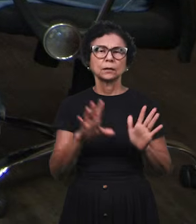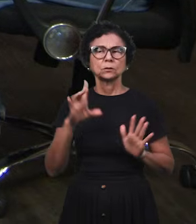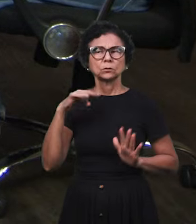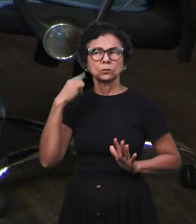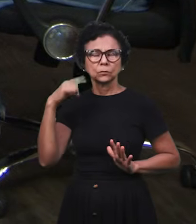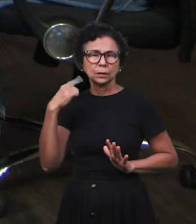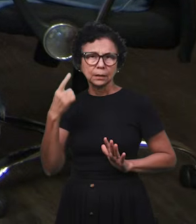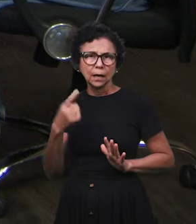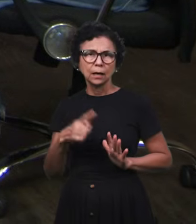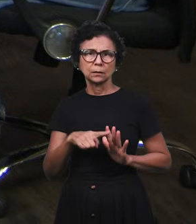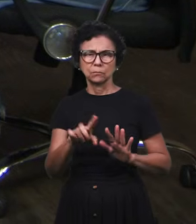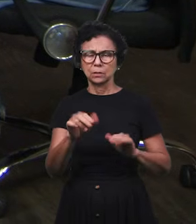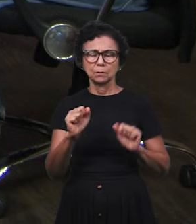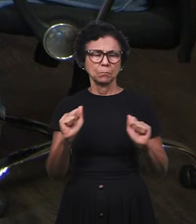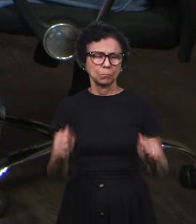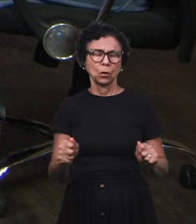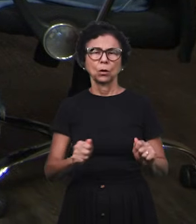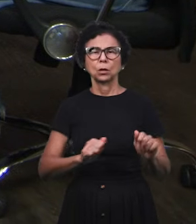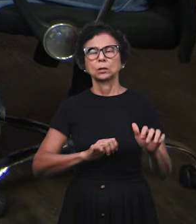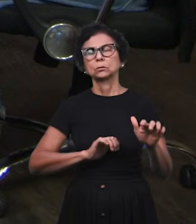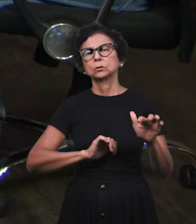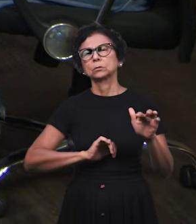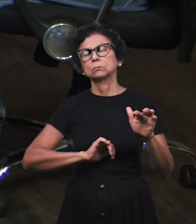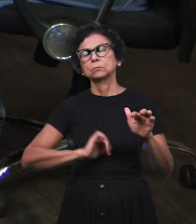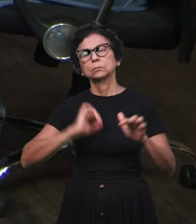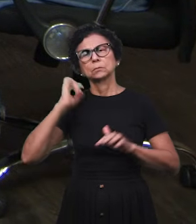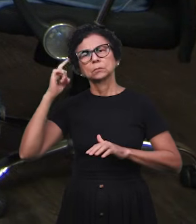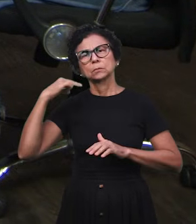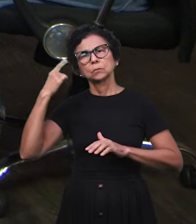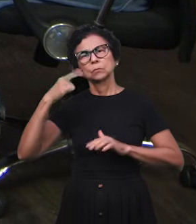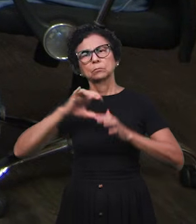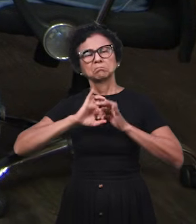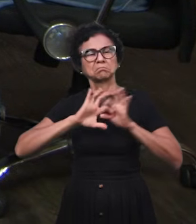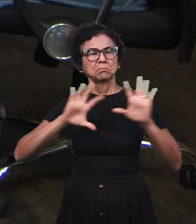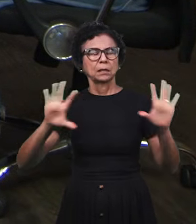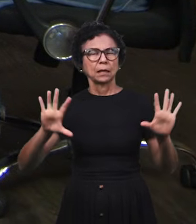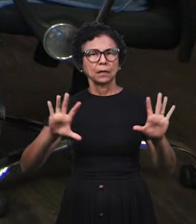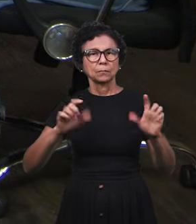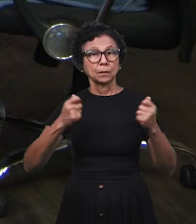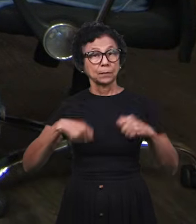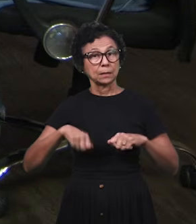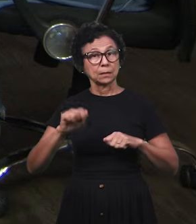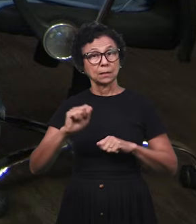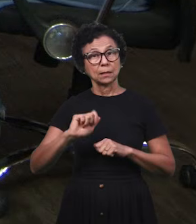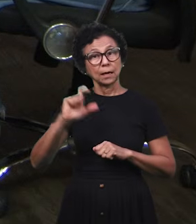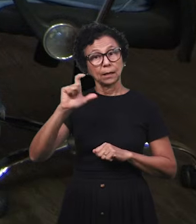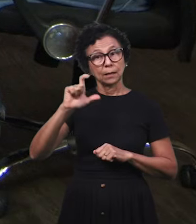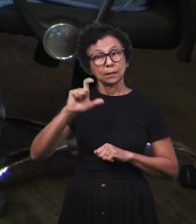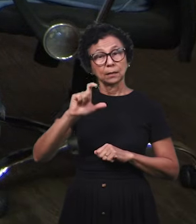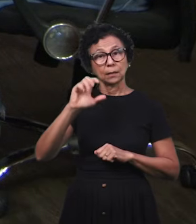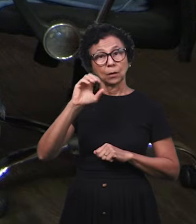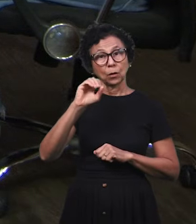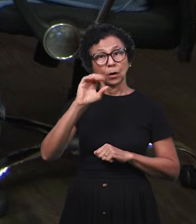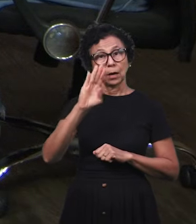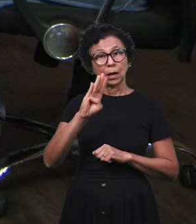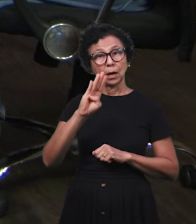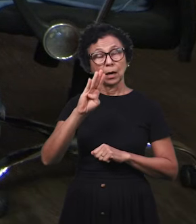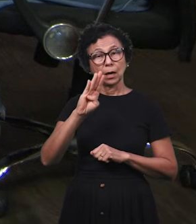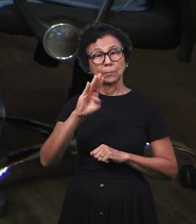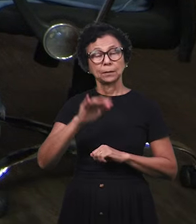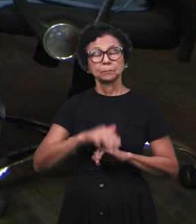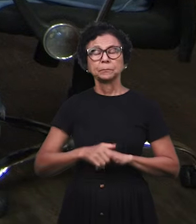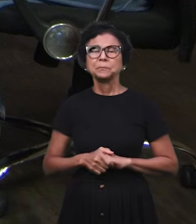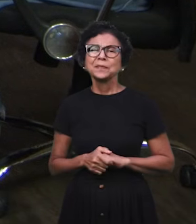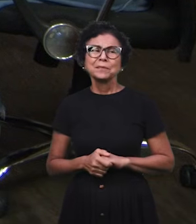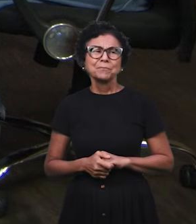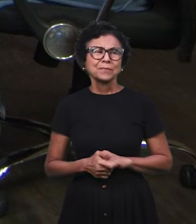pessoas que não querem advogar. Tanto porque não gostou, não se identificou, às vezes nem sabe se não gostou, né? Não querem, não se identificam,